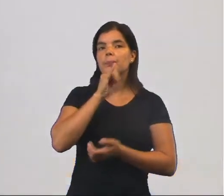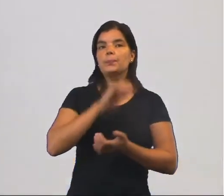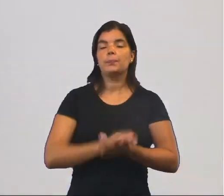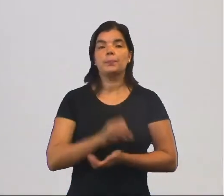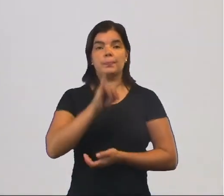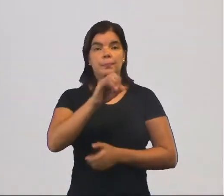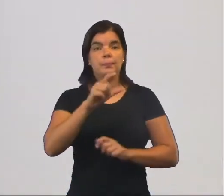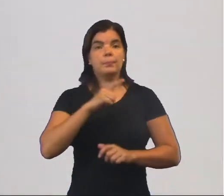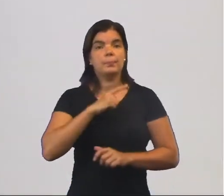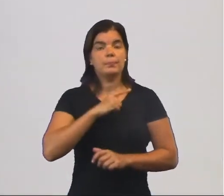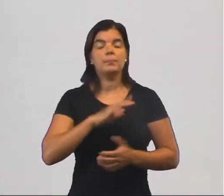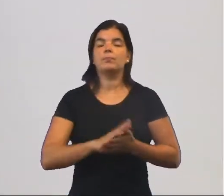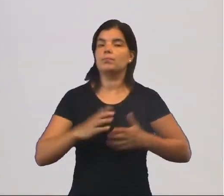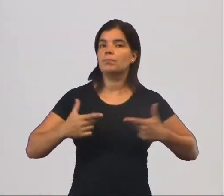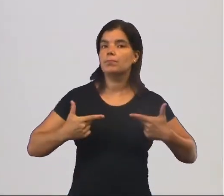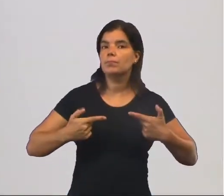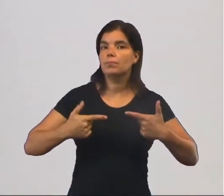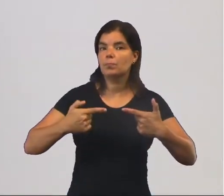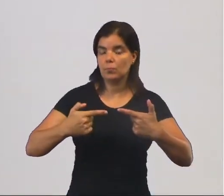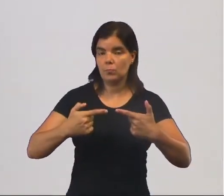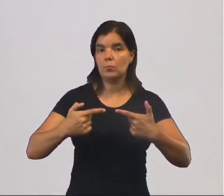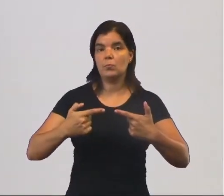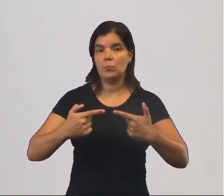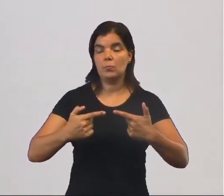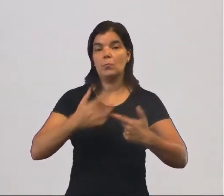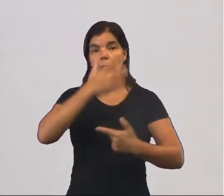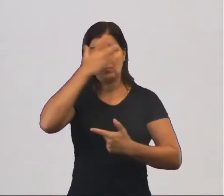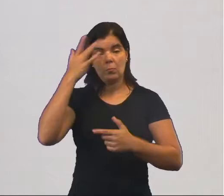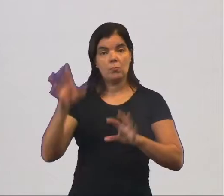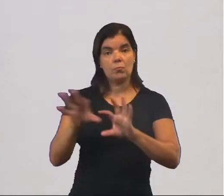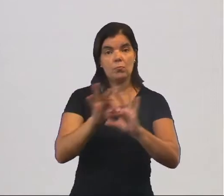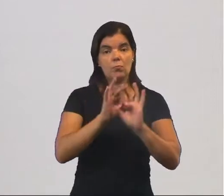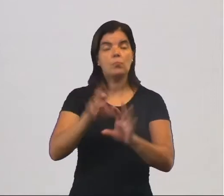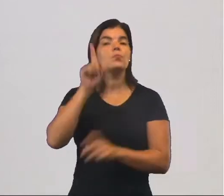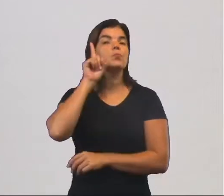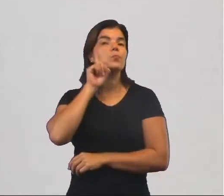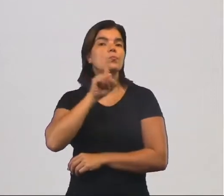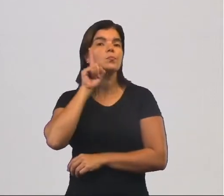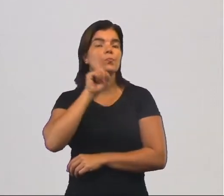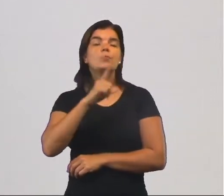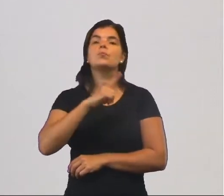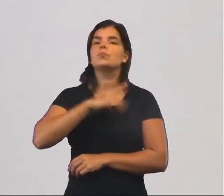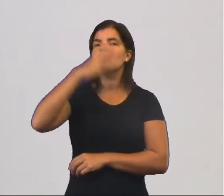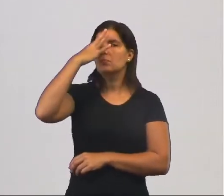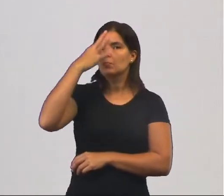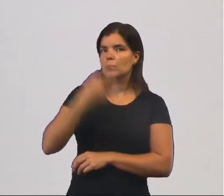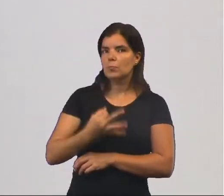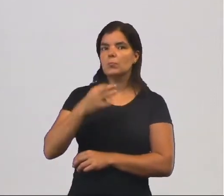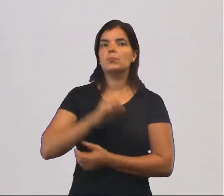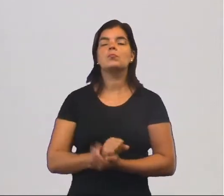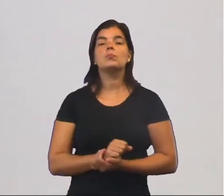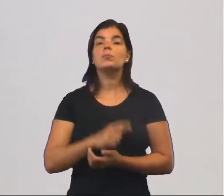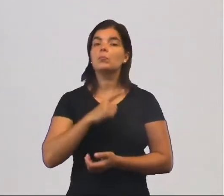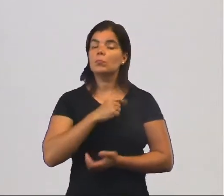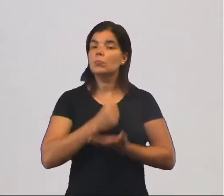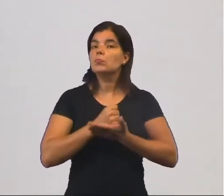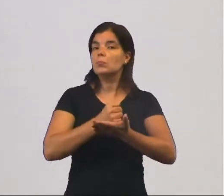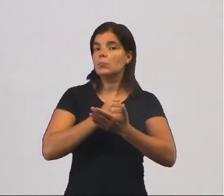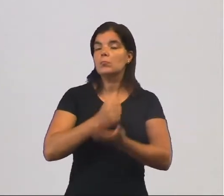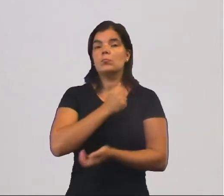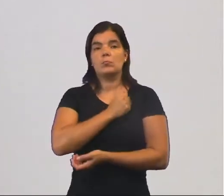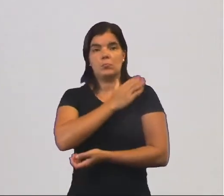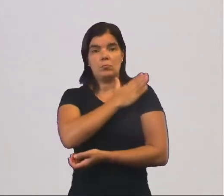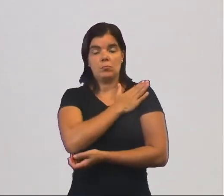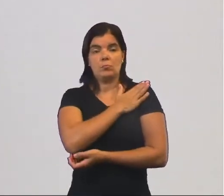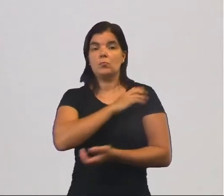se tivesse alguma guerra, alguma outra guerra, aqueles que se aliaram aos Estados Unidos tinham a certeza que na OTAN eles iam ter apoio militar,